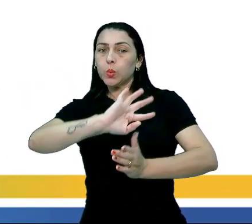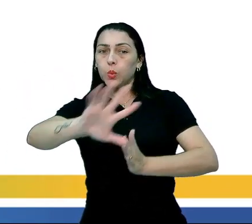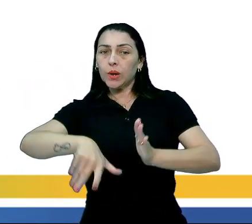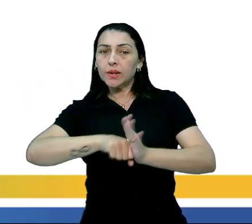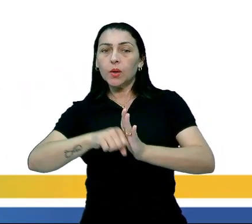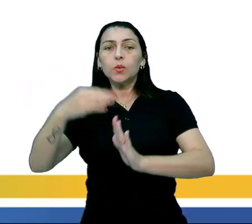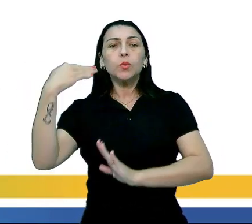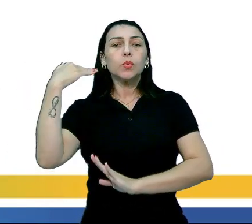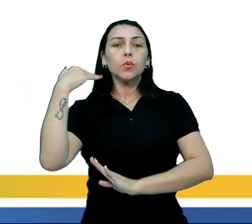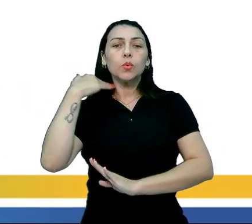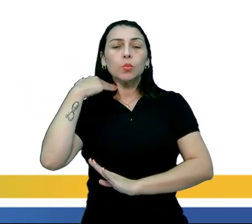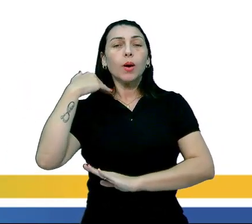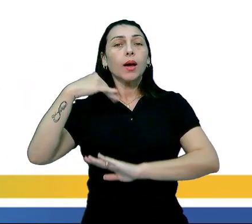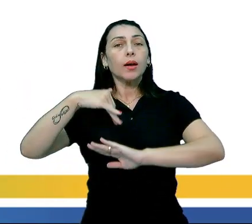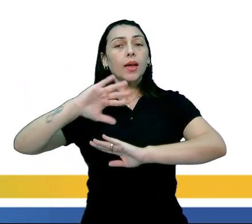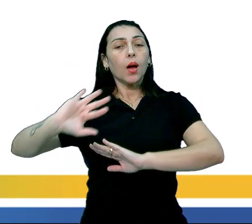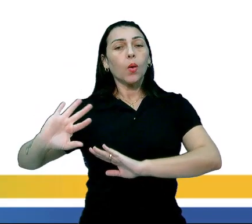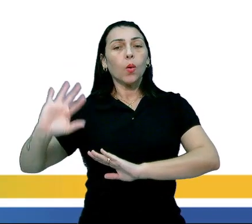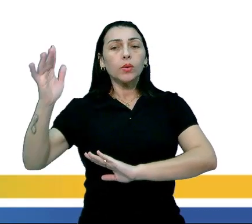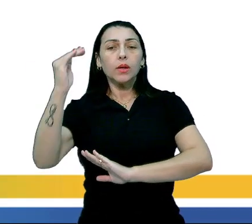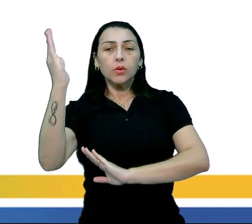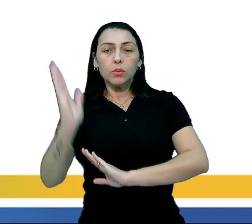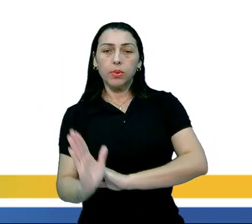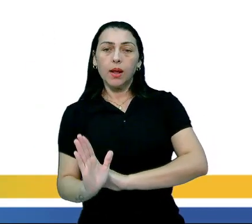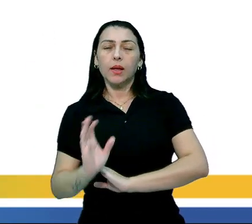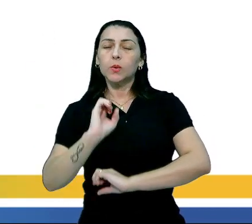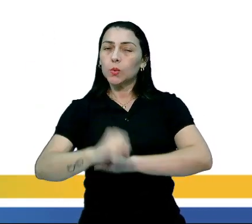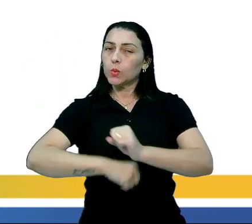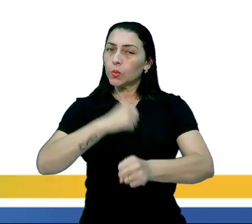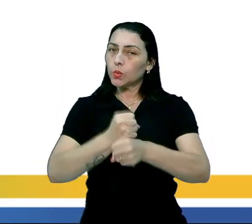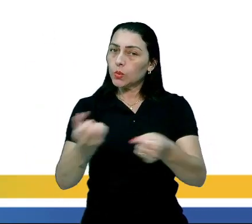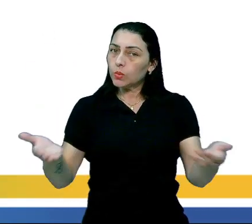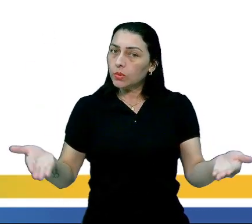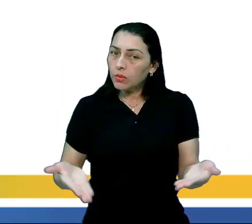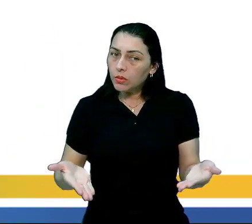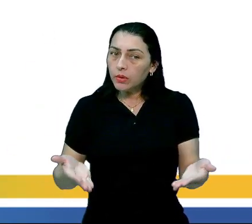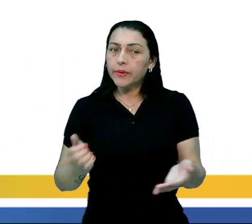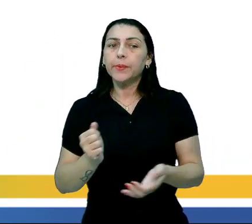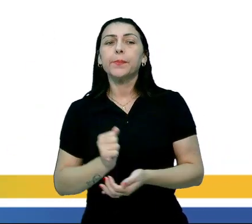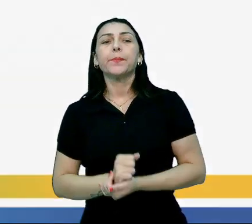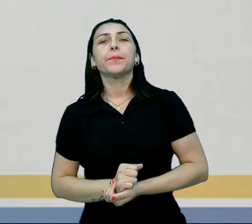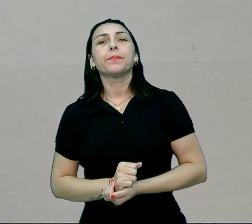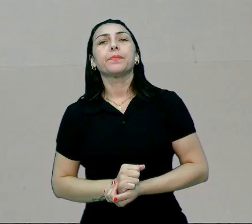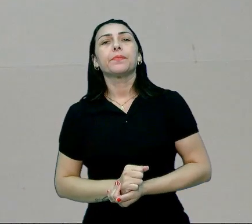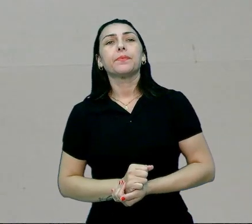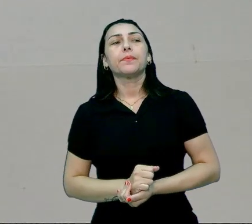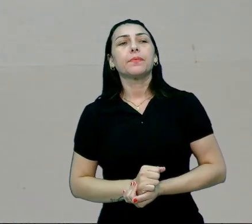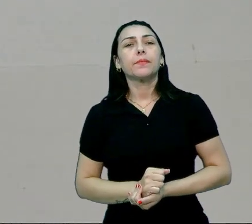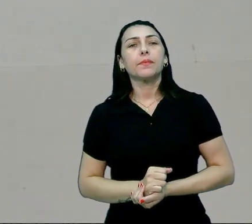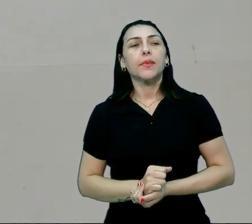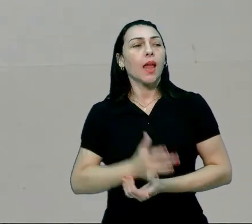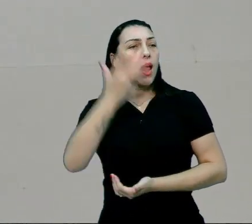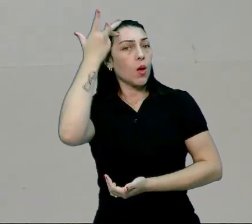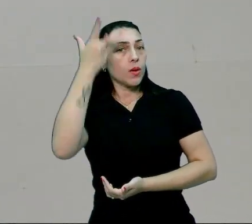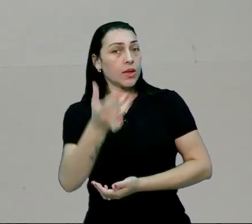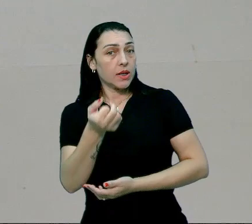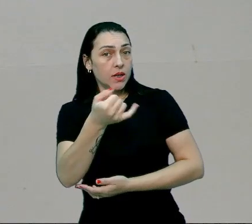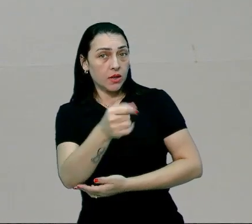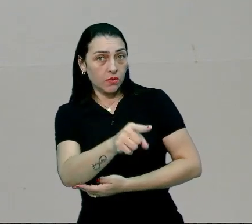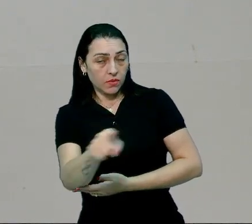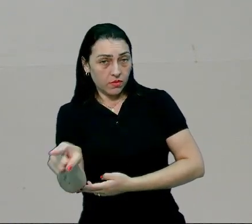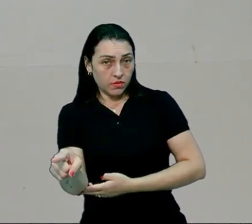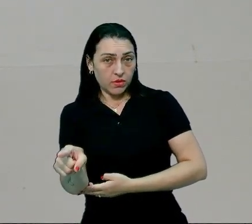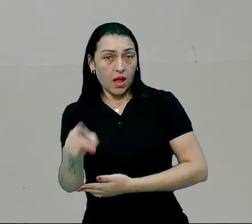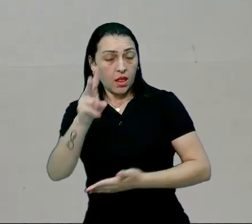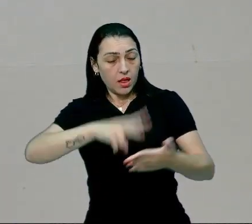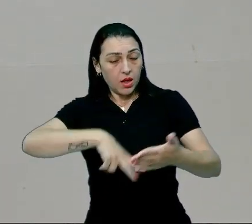de casos de assalto a bancos que têm ocorrido no Brasil nos últimos anos. Eu não sei se vocês